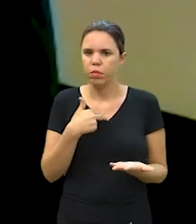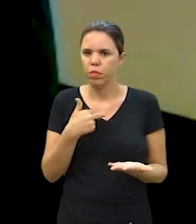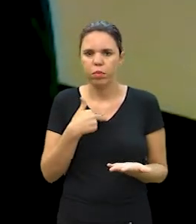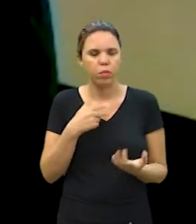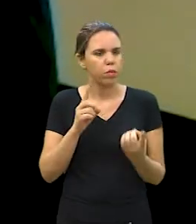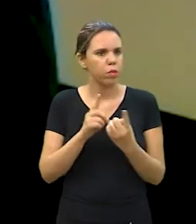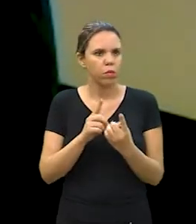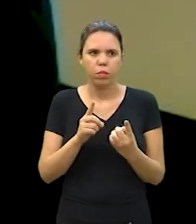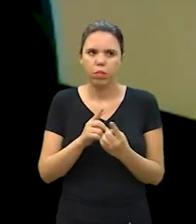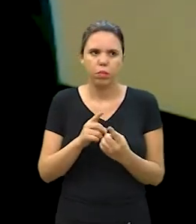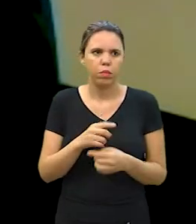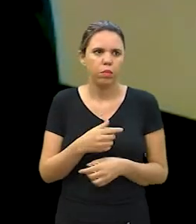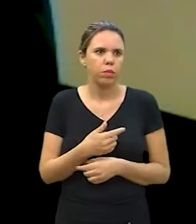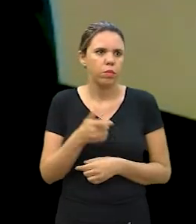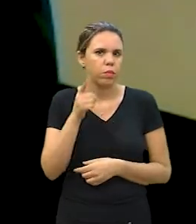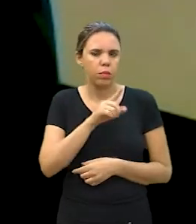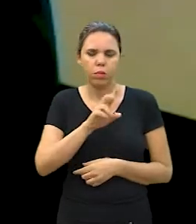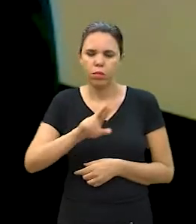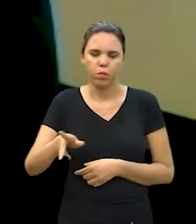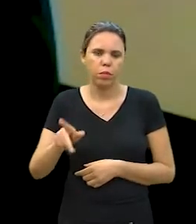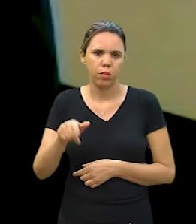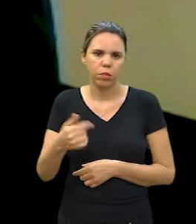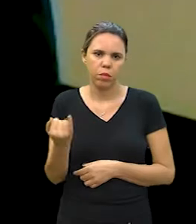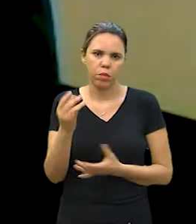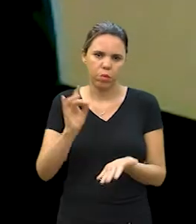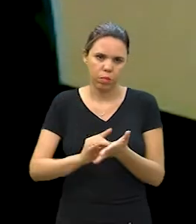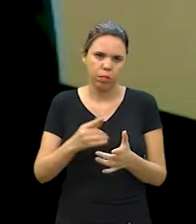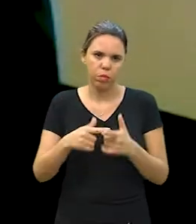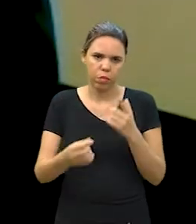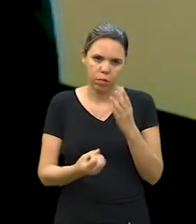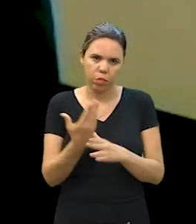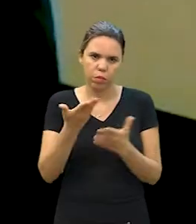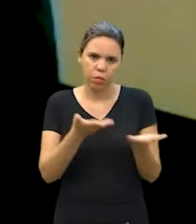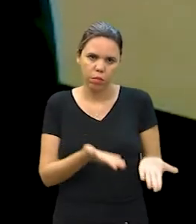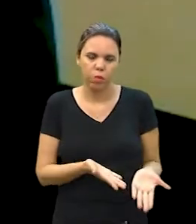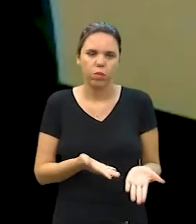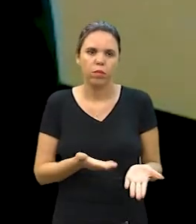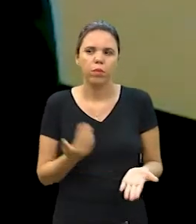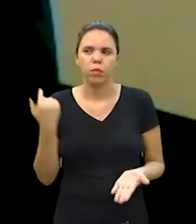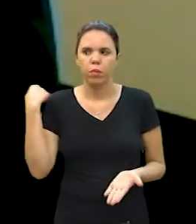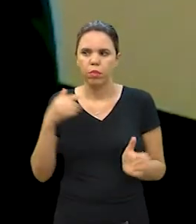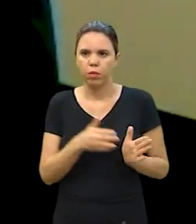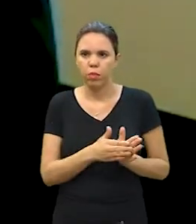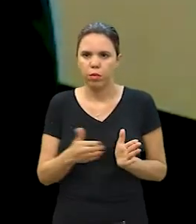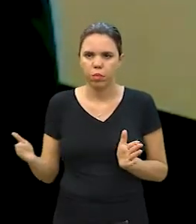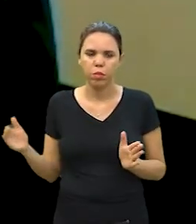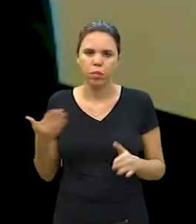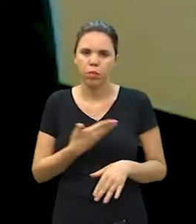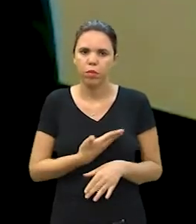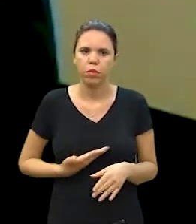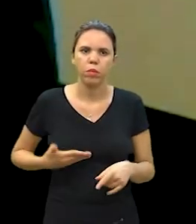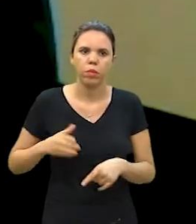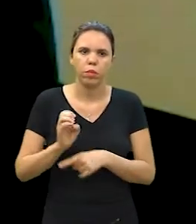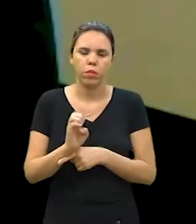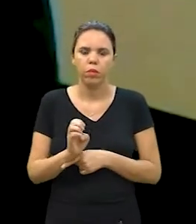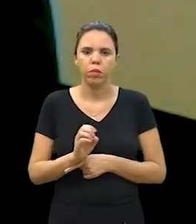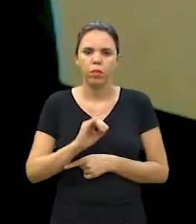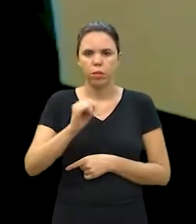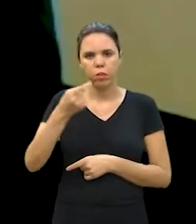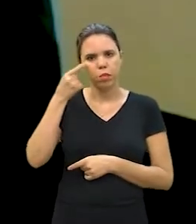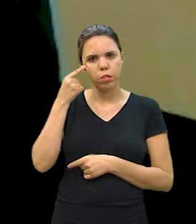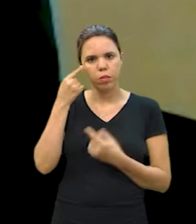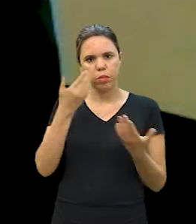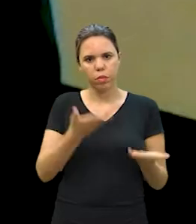um atendimento que não considere essa realidade. Né? No último período, o governo do estado, o governador